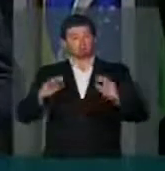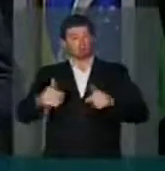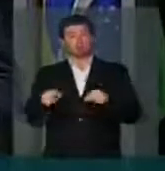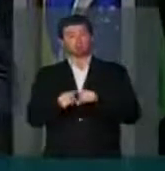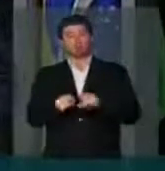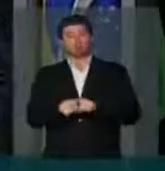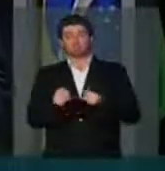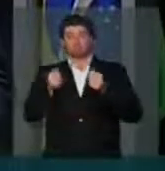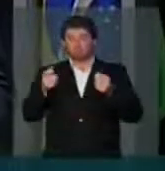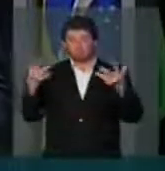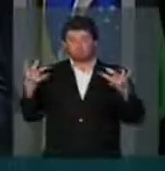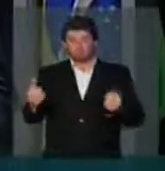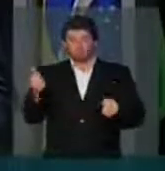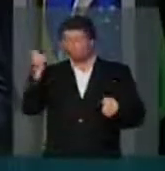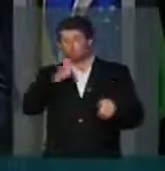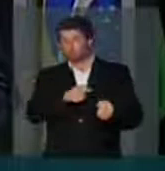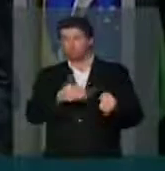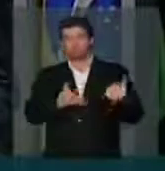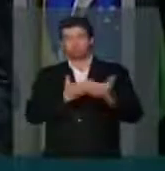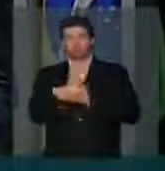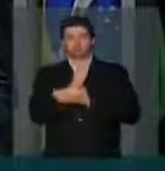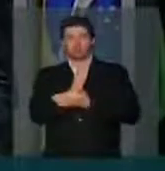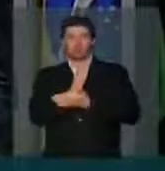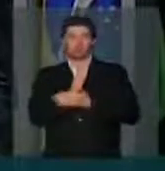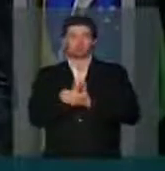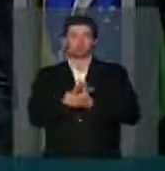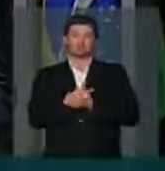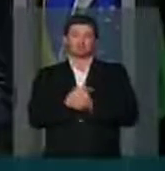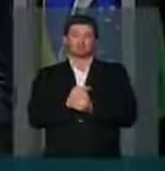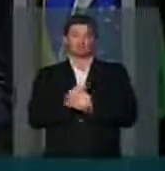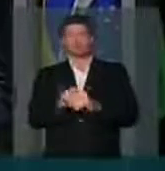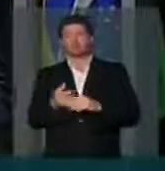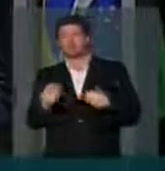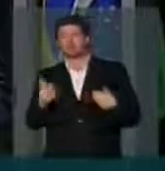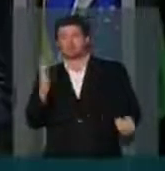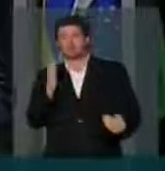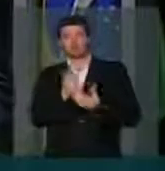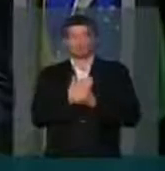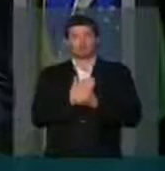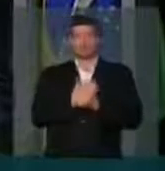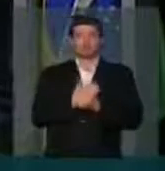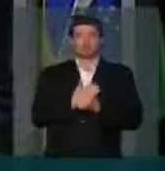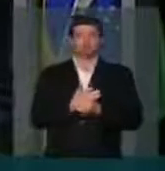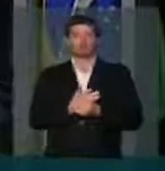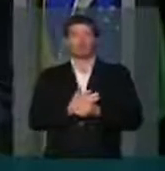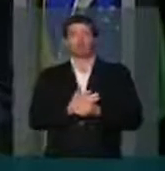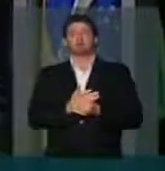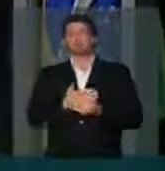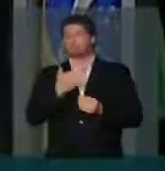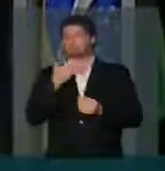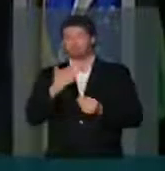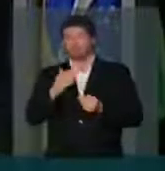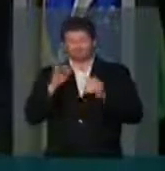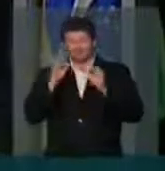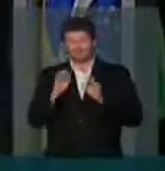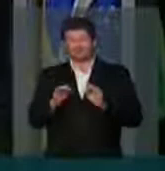nós conseguimos aprovar um requerimento unânime, que era justamente para